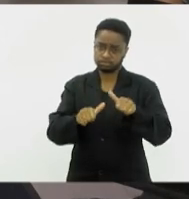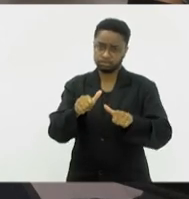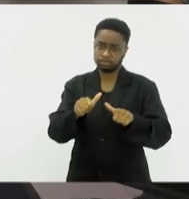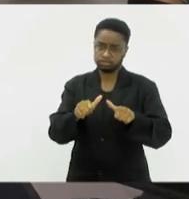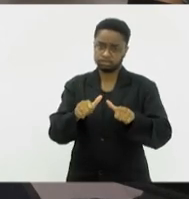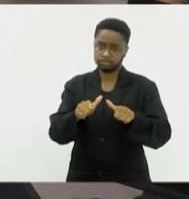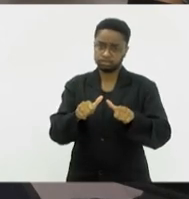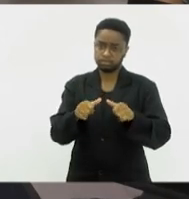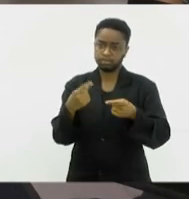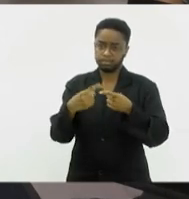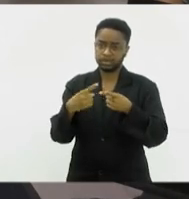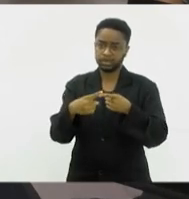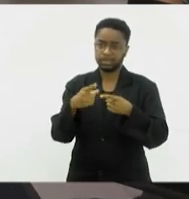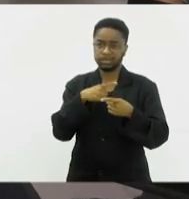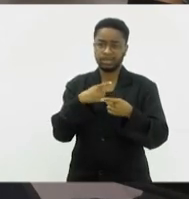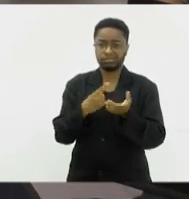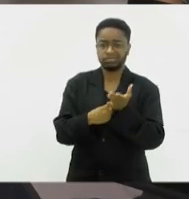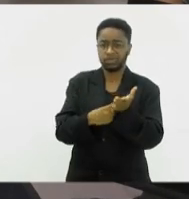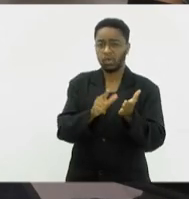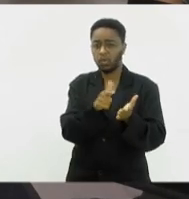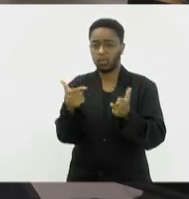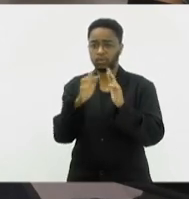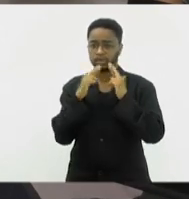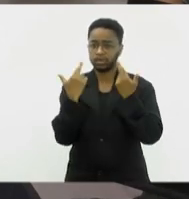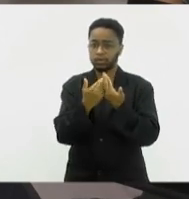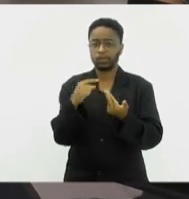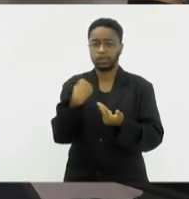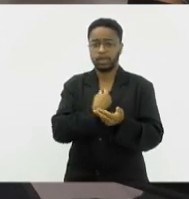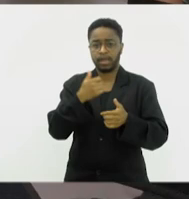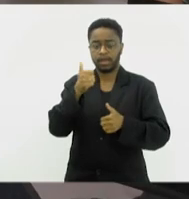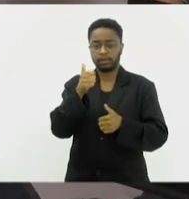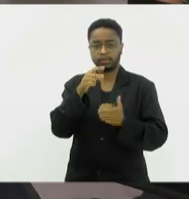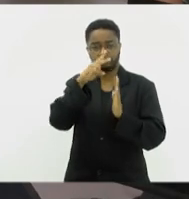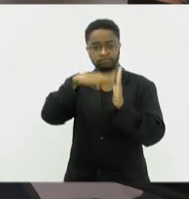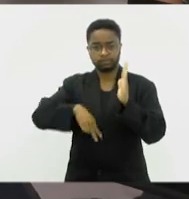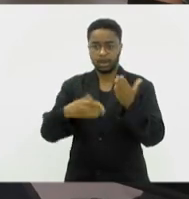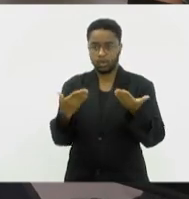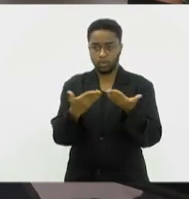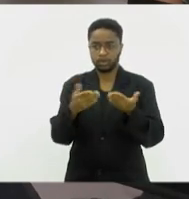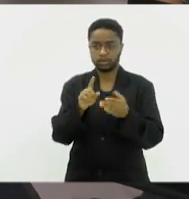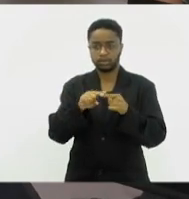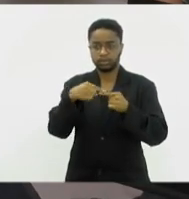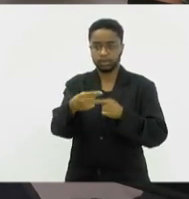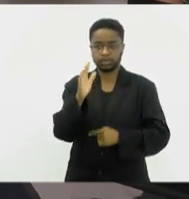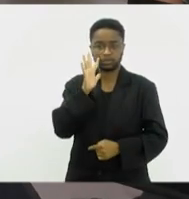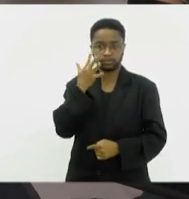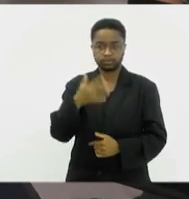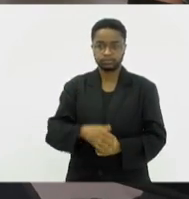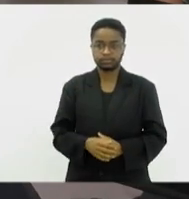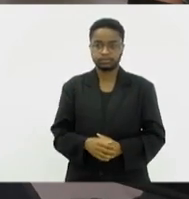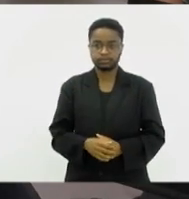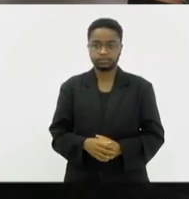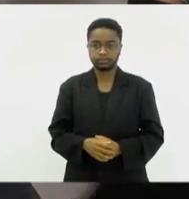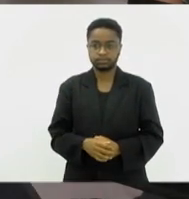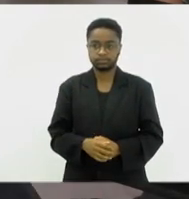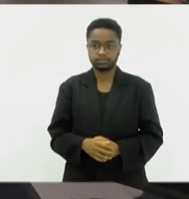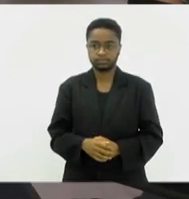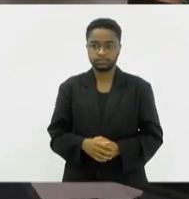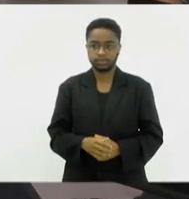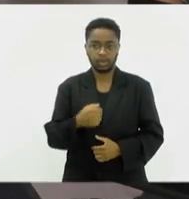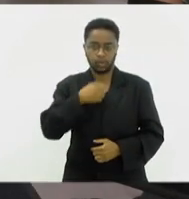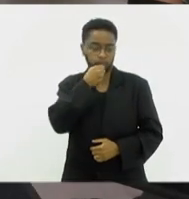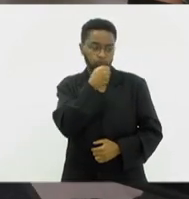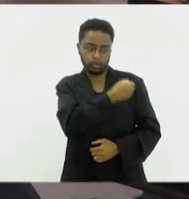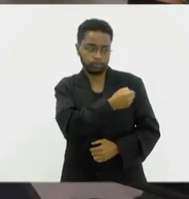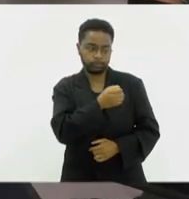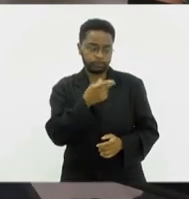vai marcar outra sessão. A gente dá uma olhadinha rápida agora, acredito. E resolve. Desculpa, deputado, estava... Não, não vou mais passar a palavra para